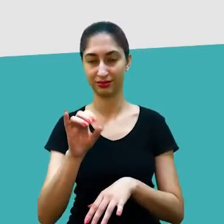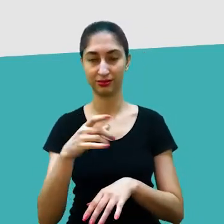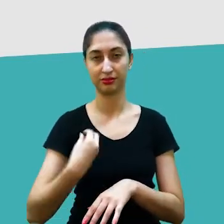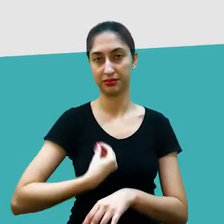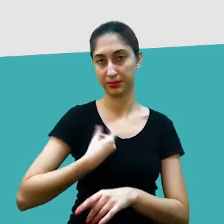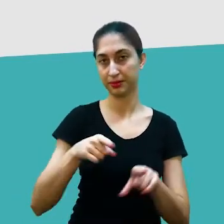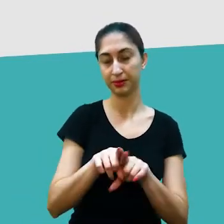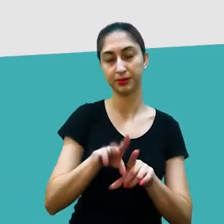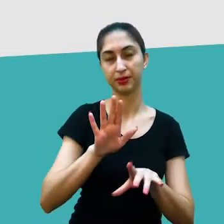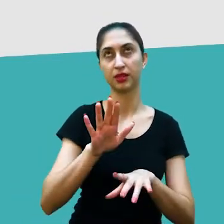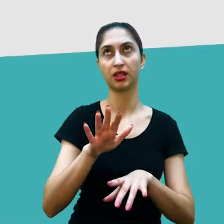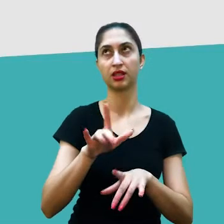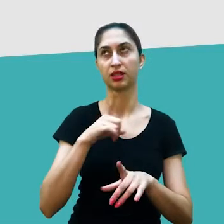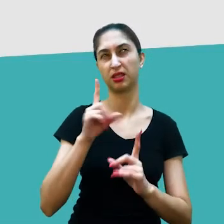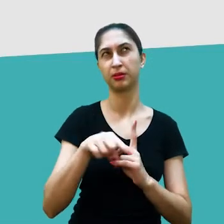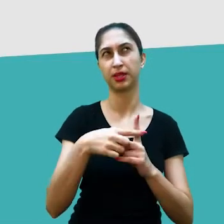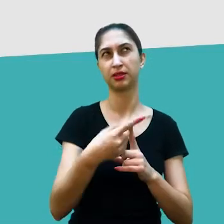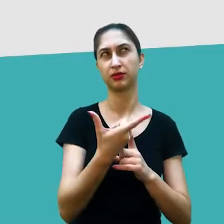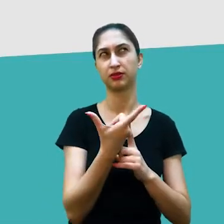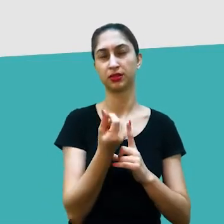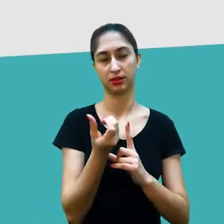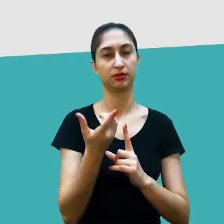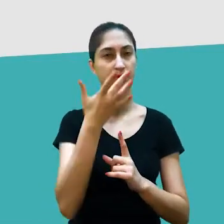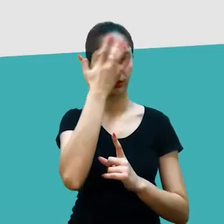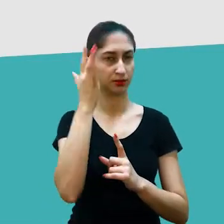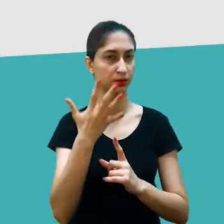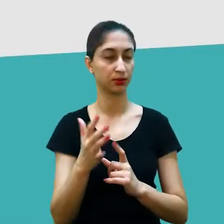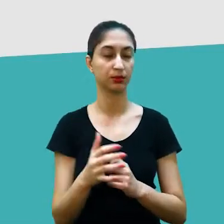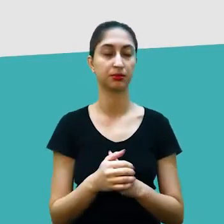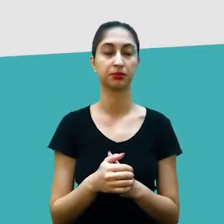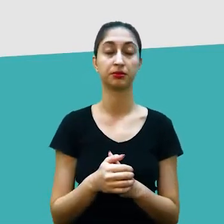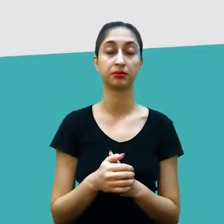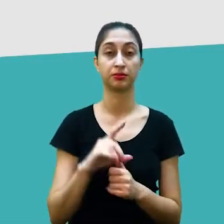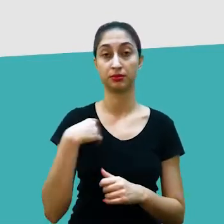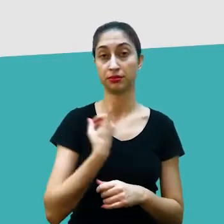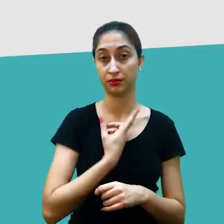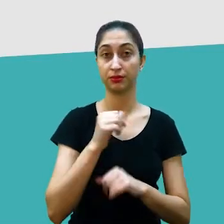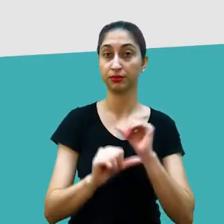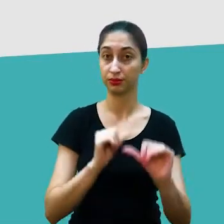26 pessoas, mais ou menos. E aí, desde então, nós fomos